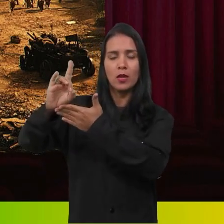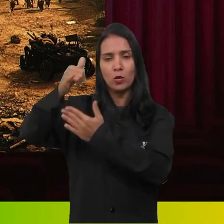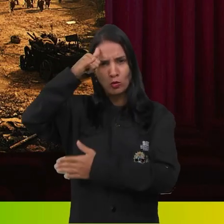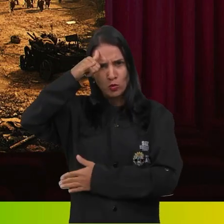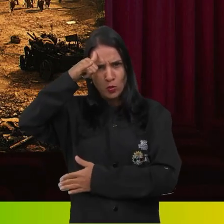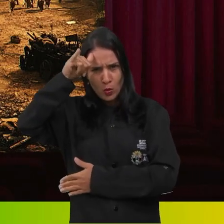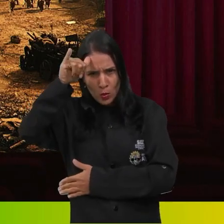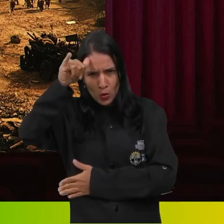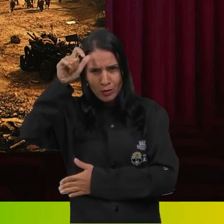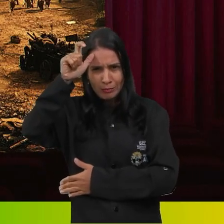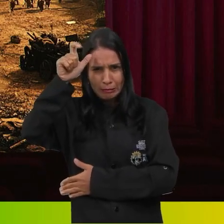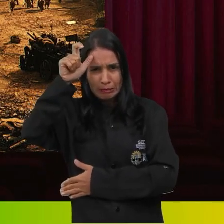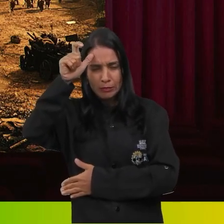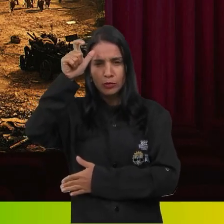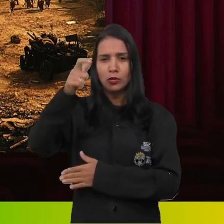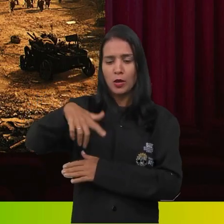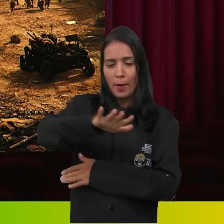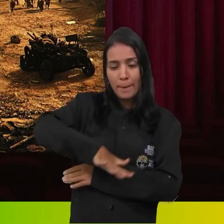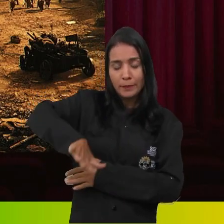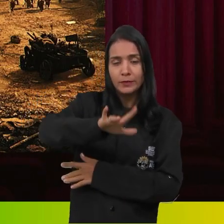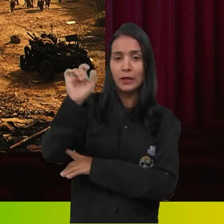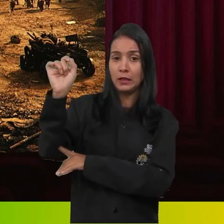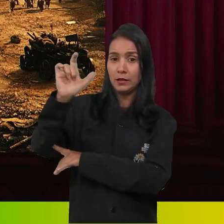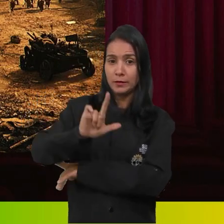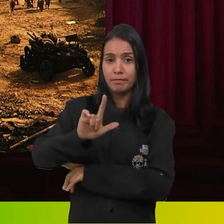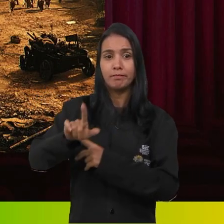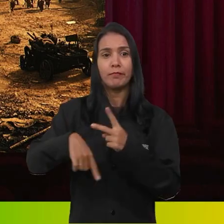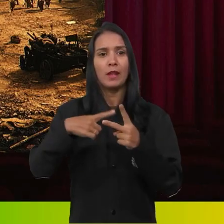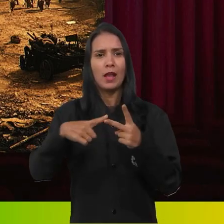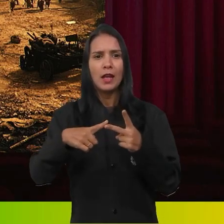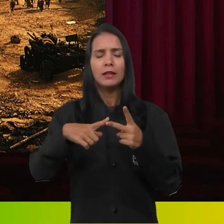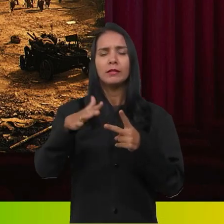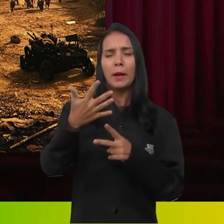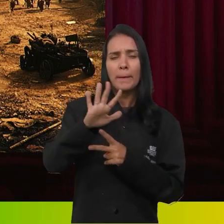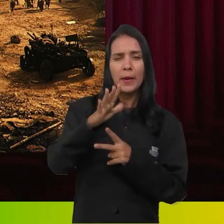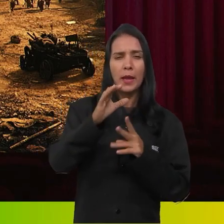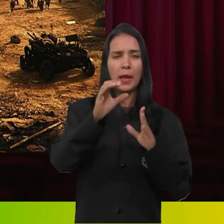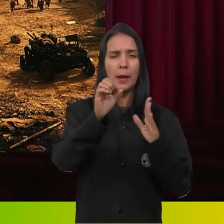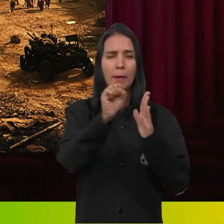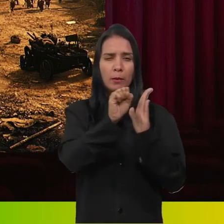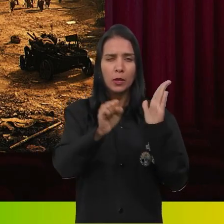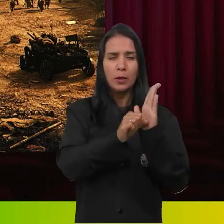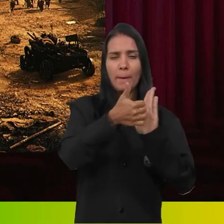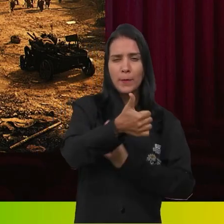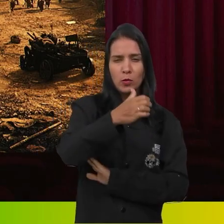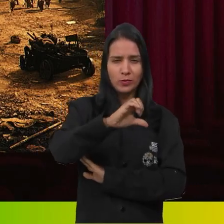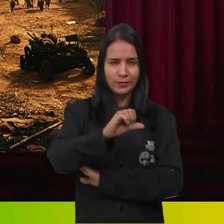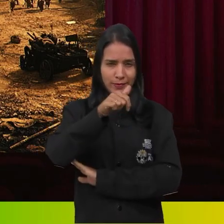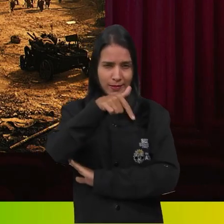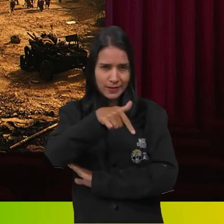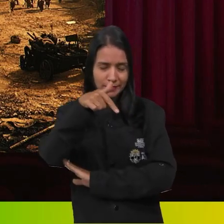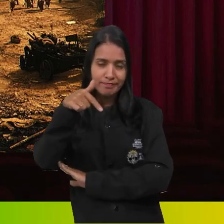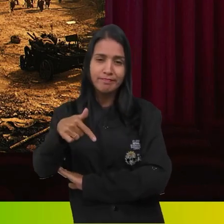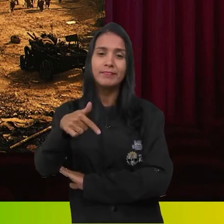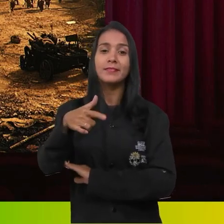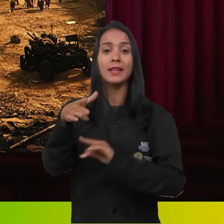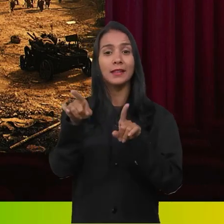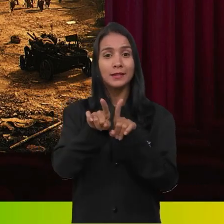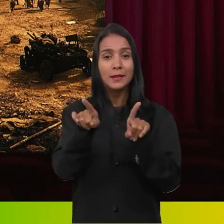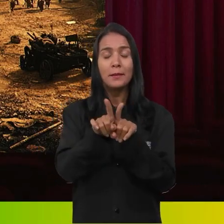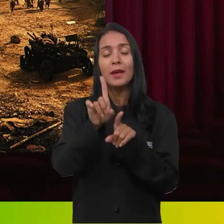1964, e Terra em Transe, em 1967. Então, essas obras elas foram cruciais